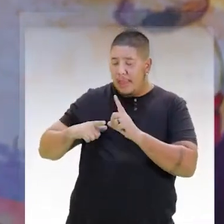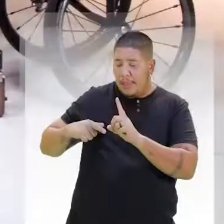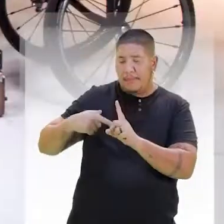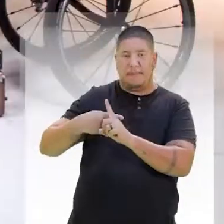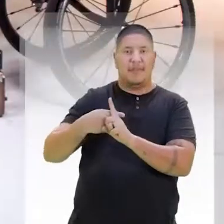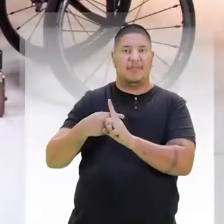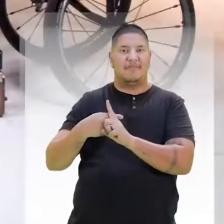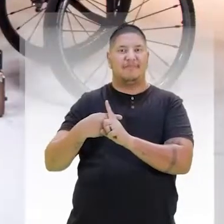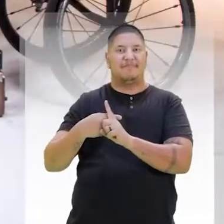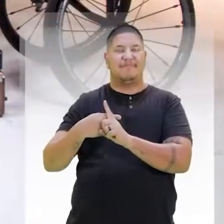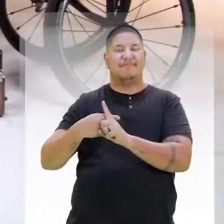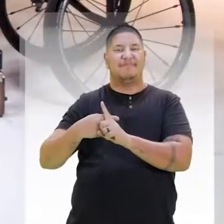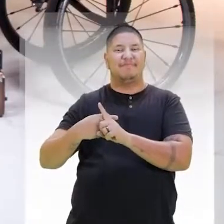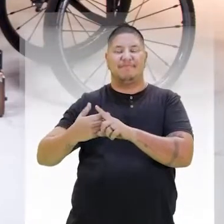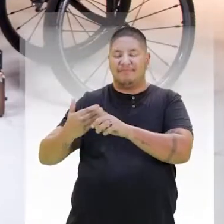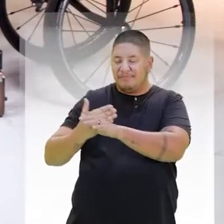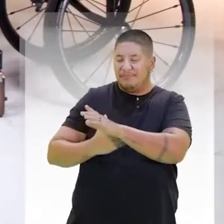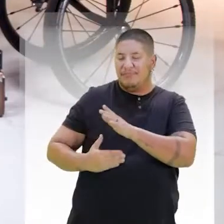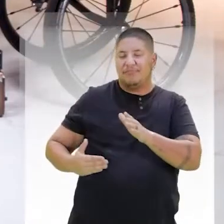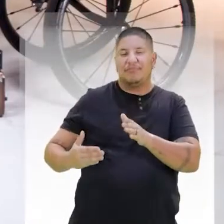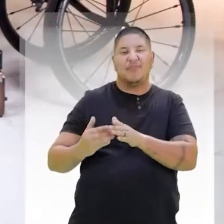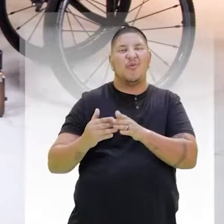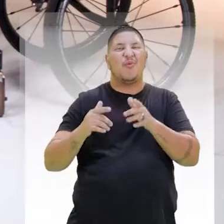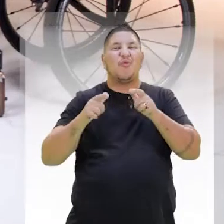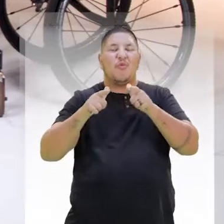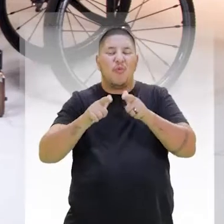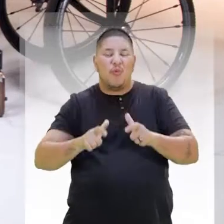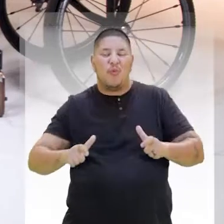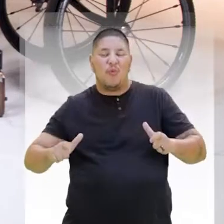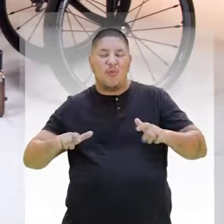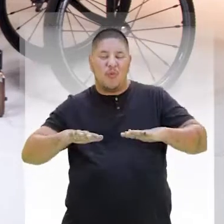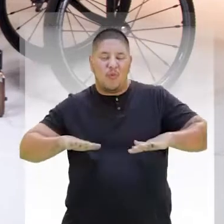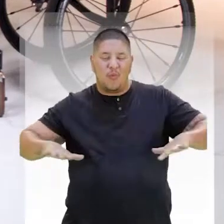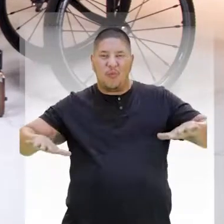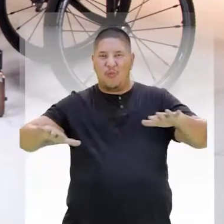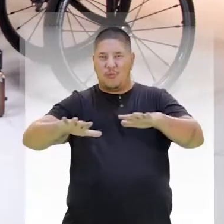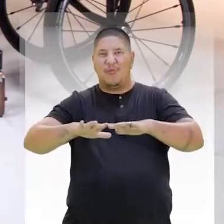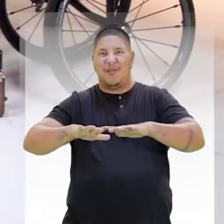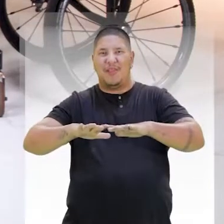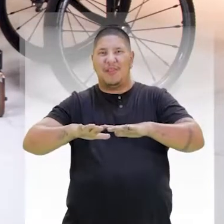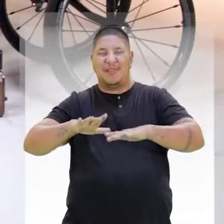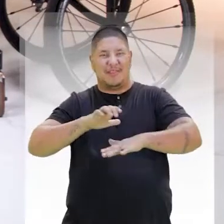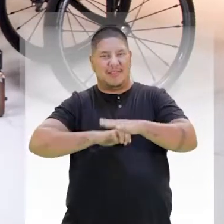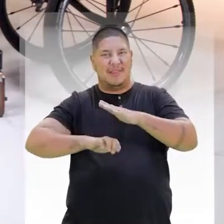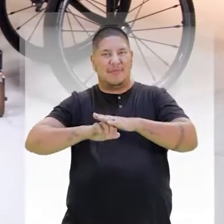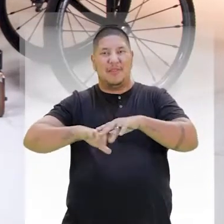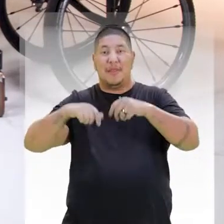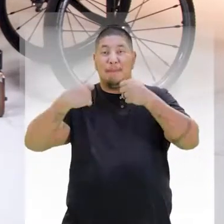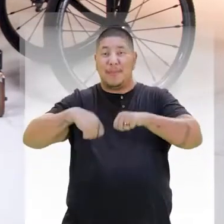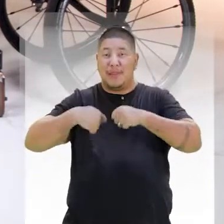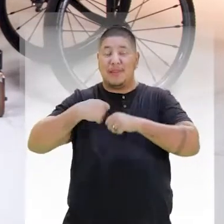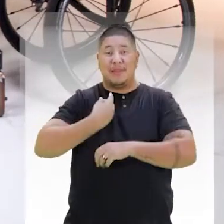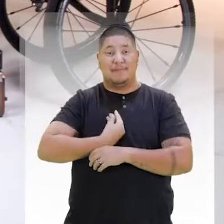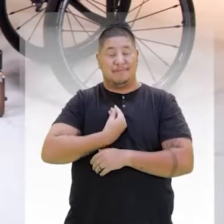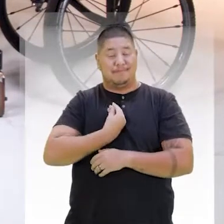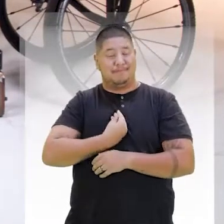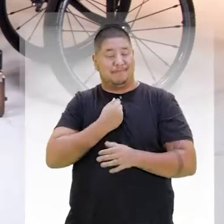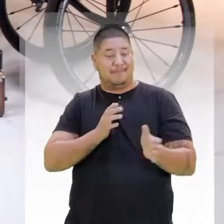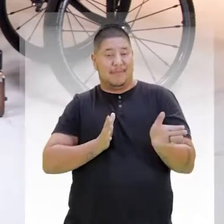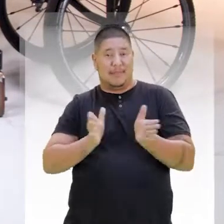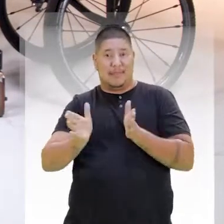mais. Todo o ambiente desta empresa precisa estar